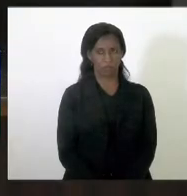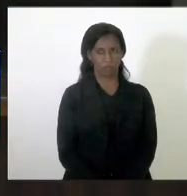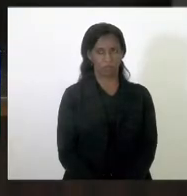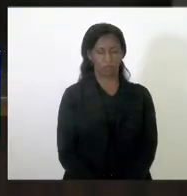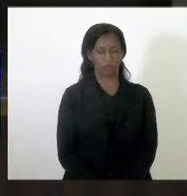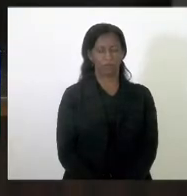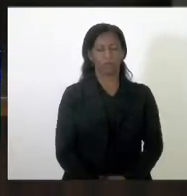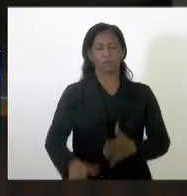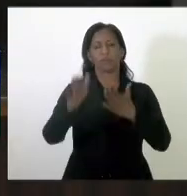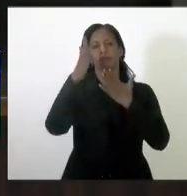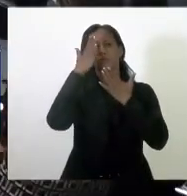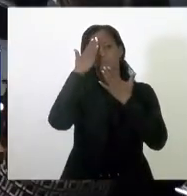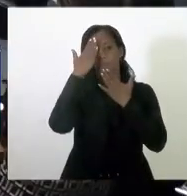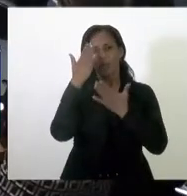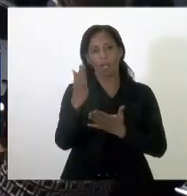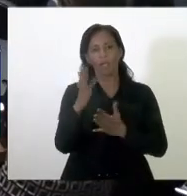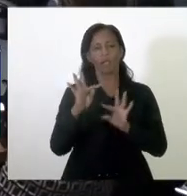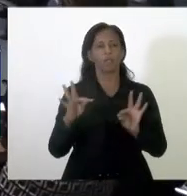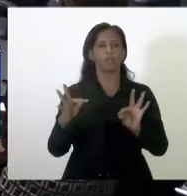Agradeço a todos. Quero